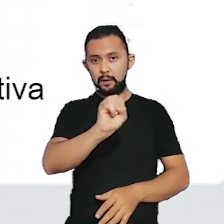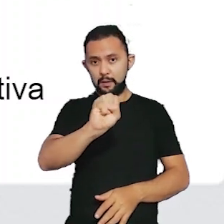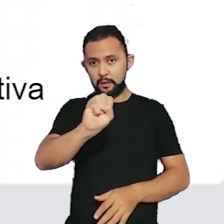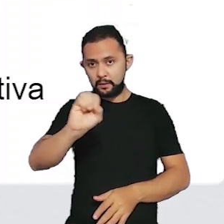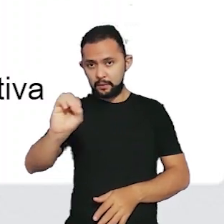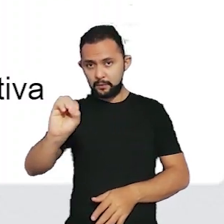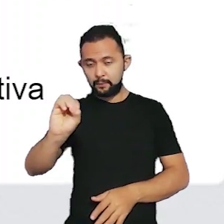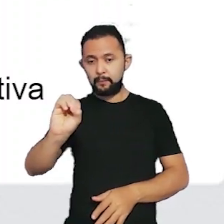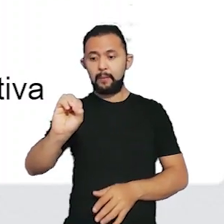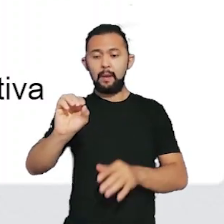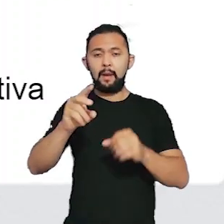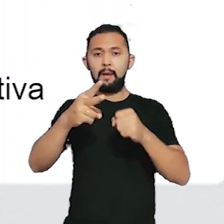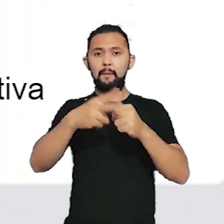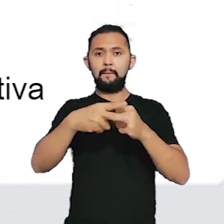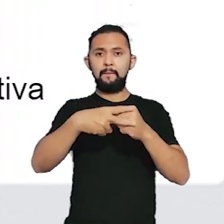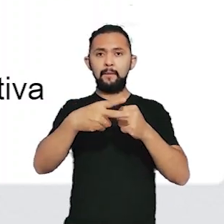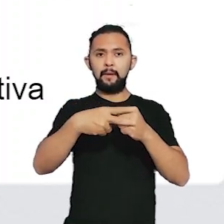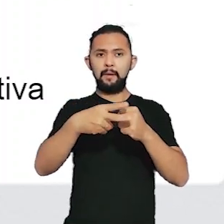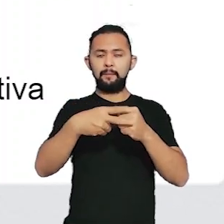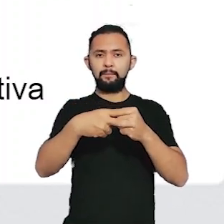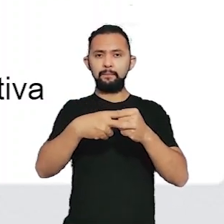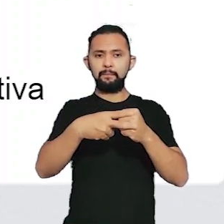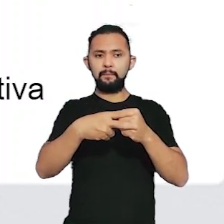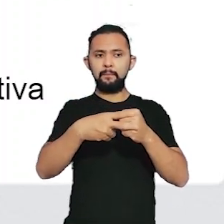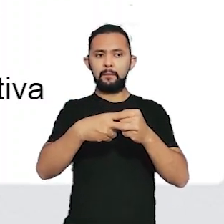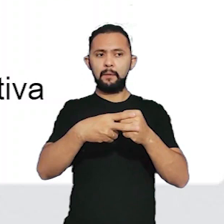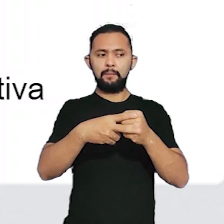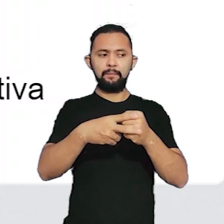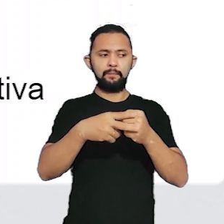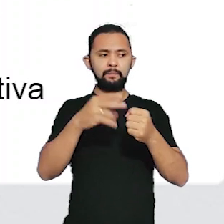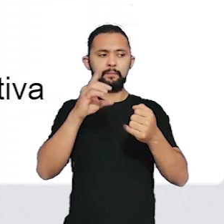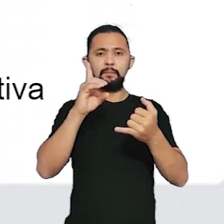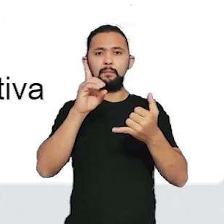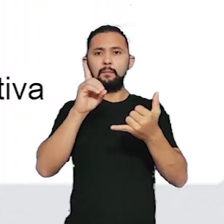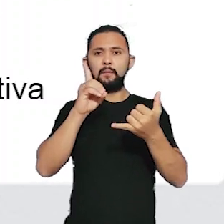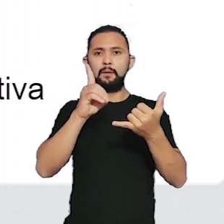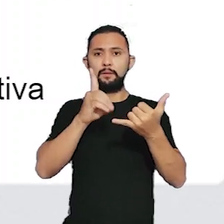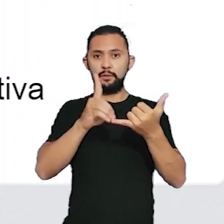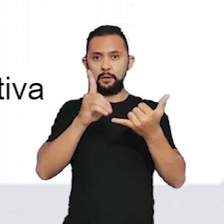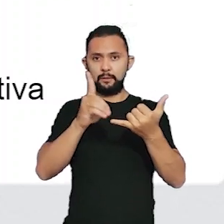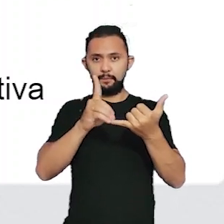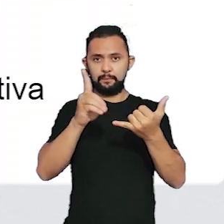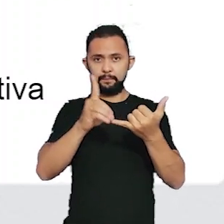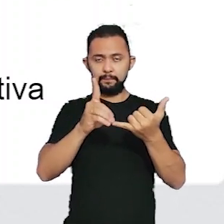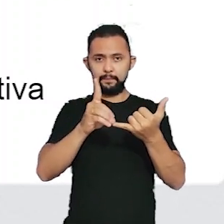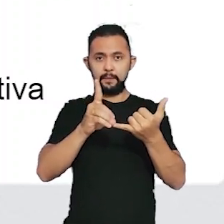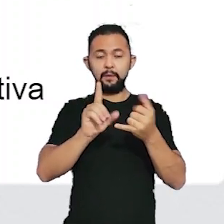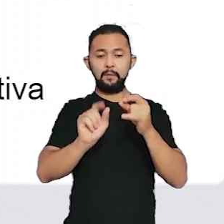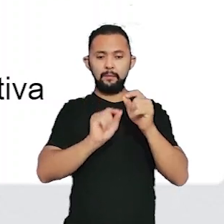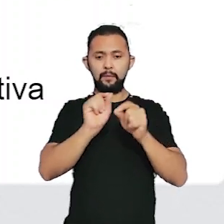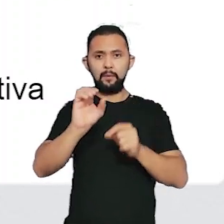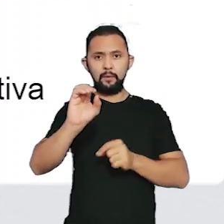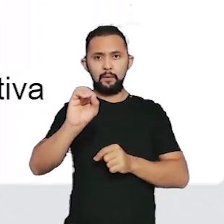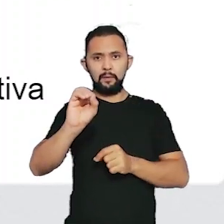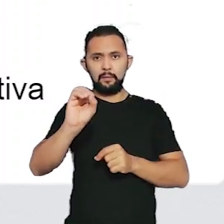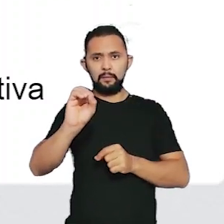ele é direto porque ele não pede preposição. Então, ele declarou o quê? Que eu tinha medo. Então, aqui é o objeto direto.